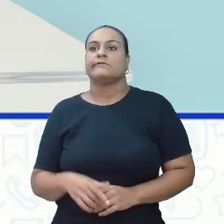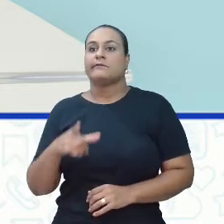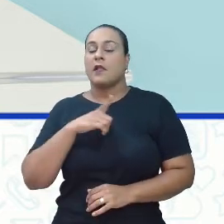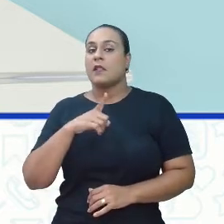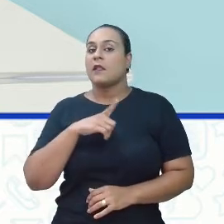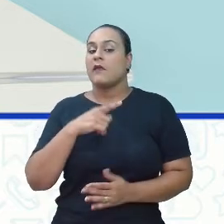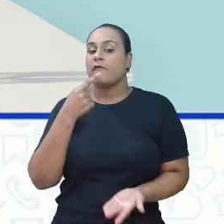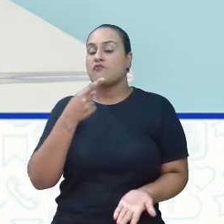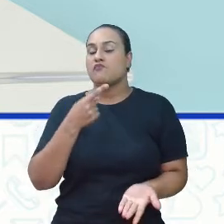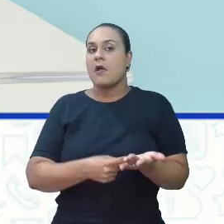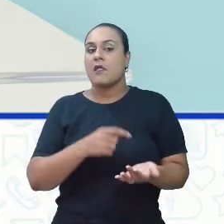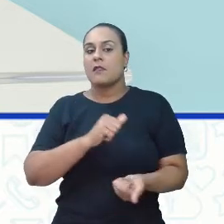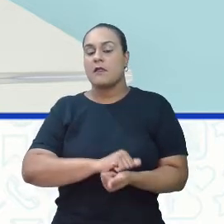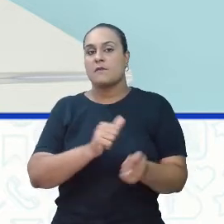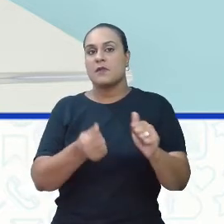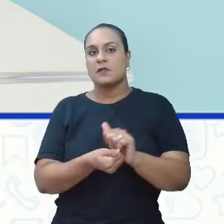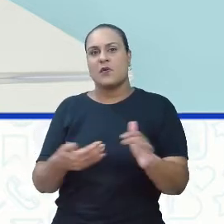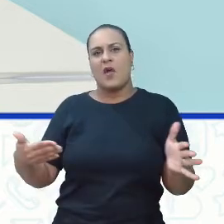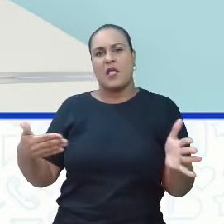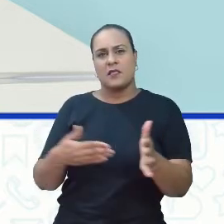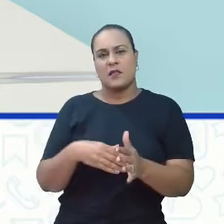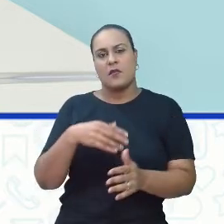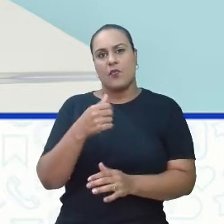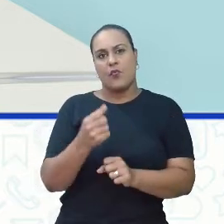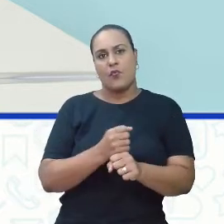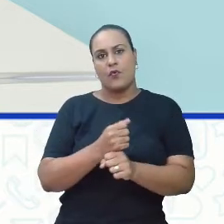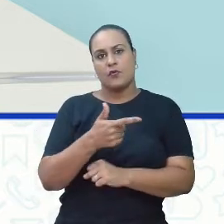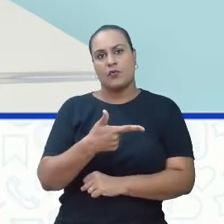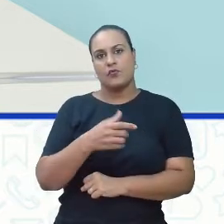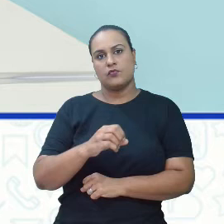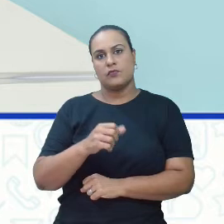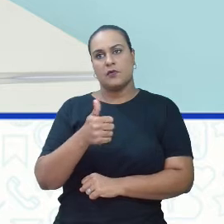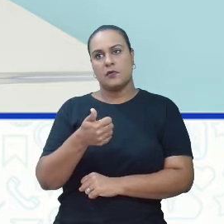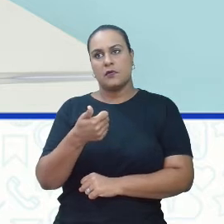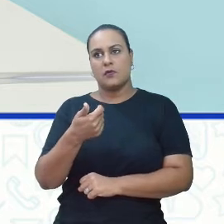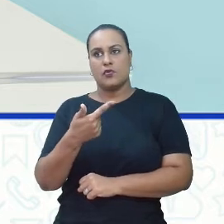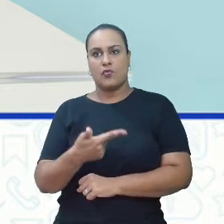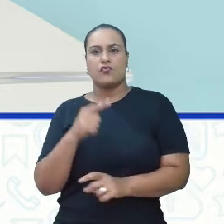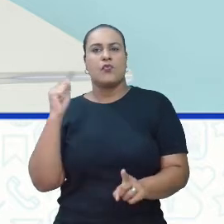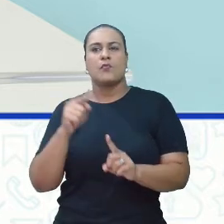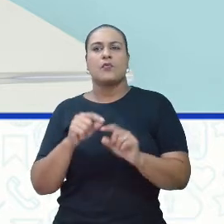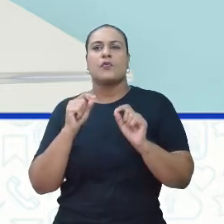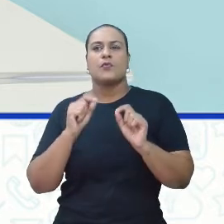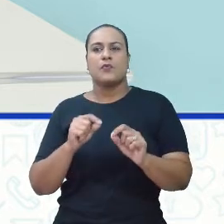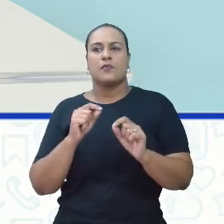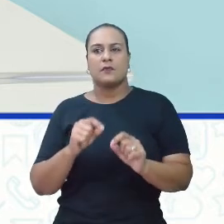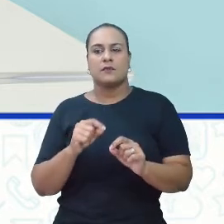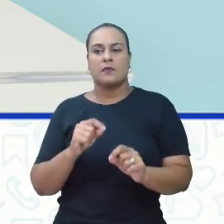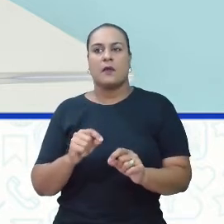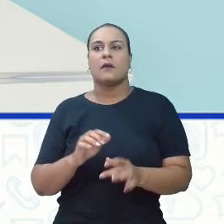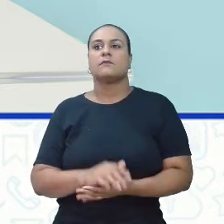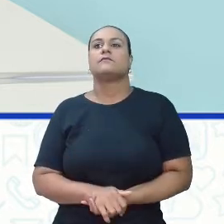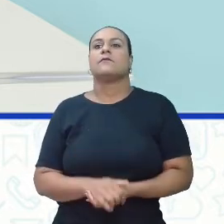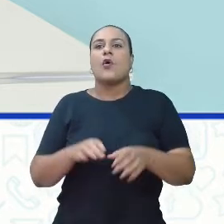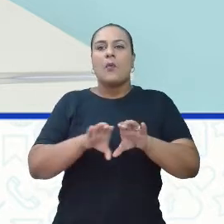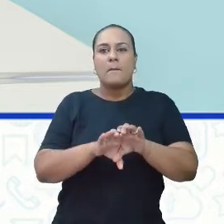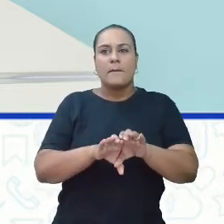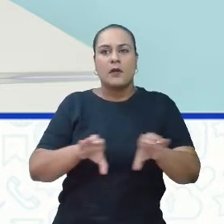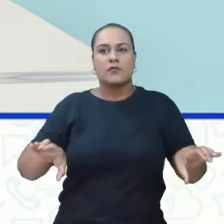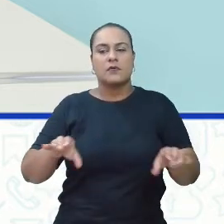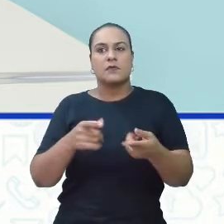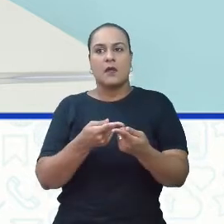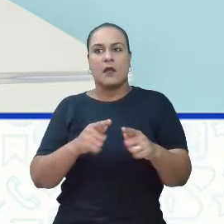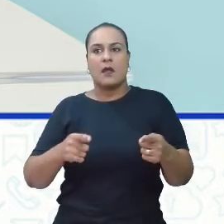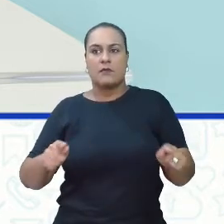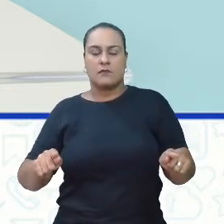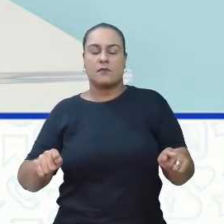com o prazo de adaptação até 2012, e visa uniformizar e aproximar a gramática entre os 9 países que têm a